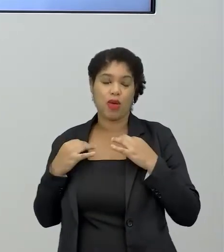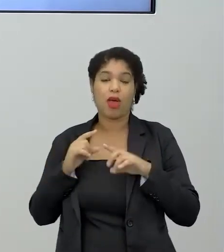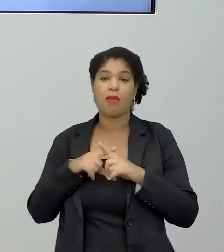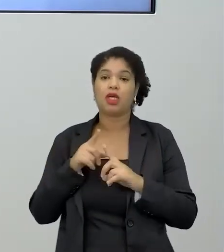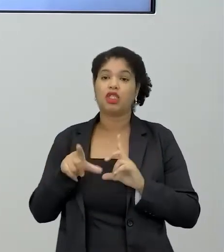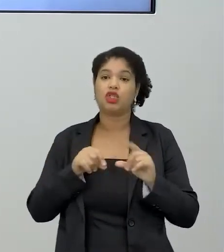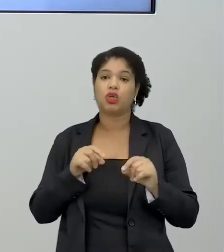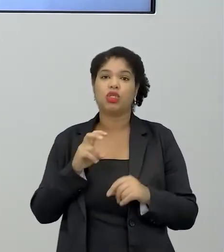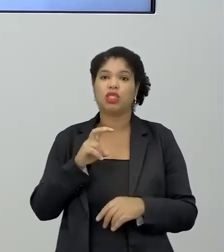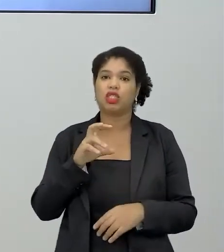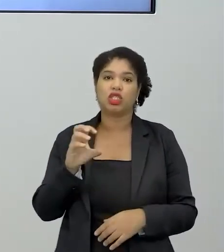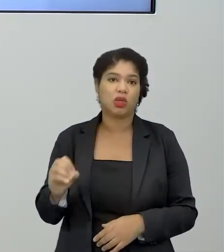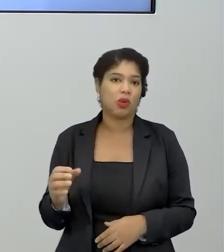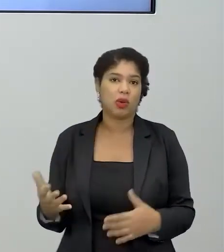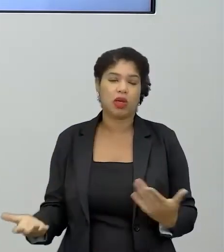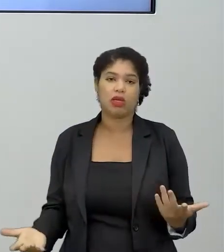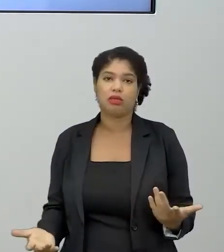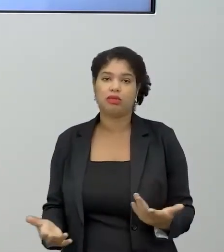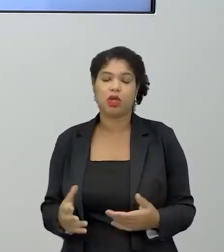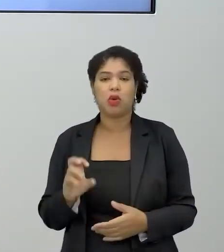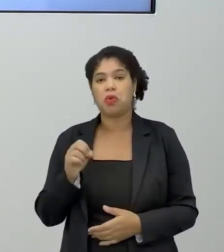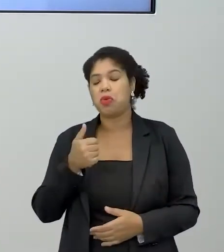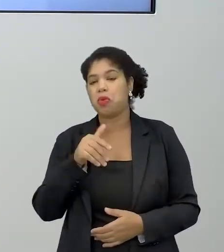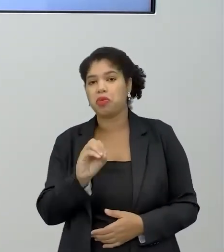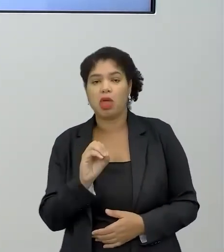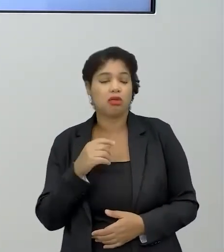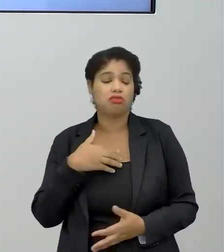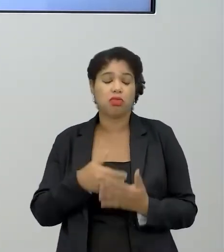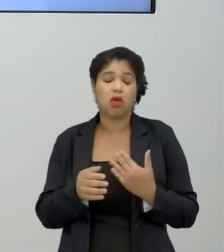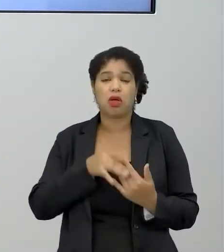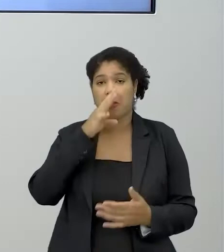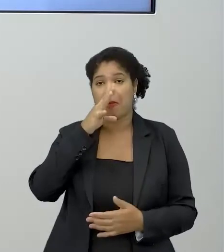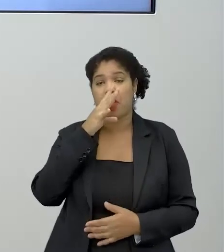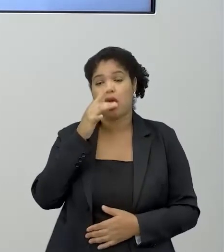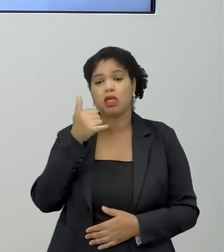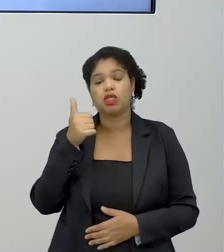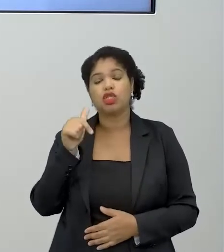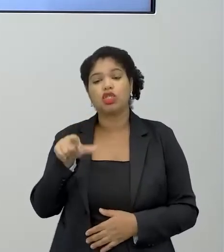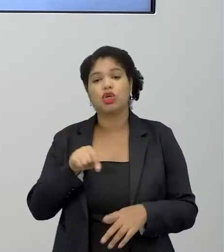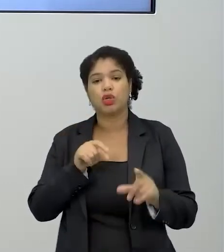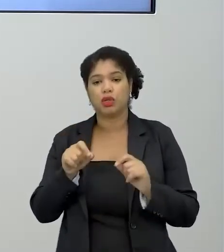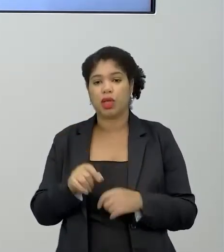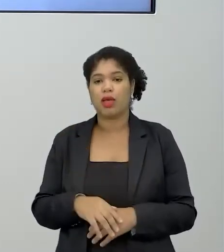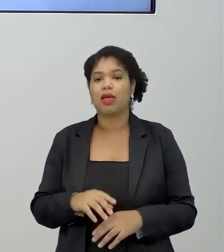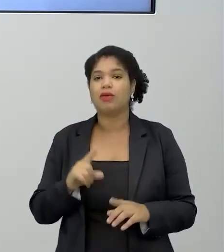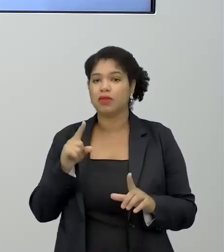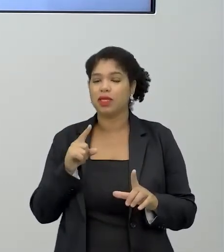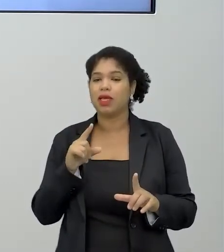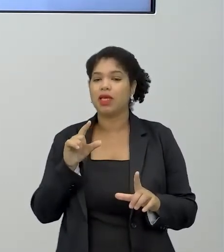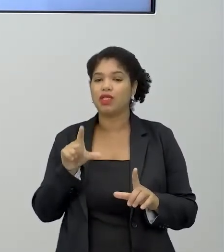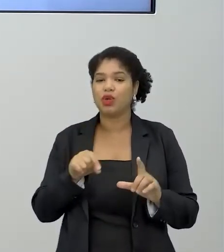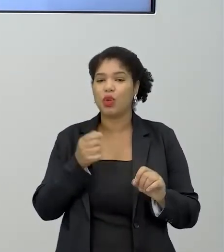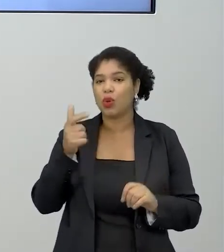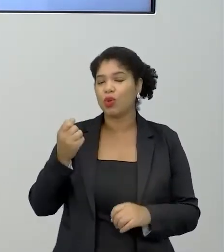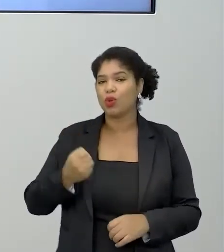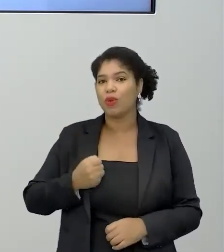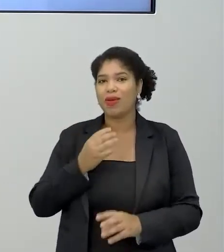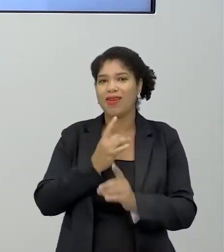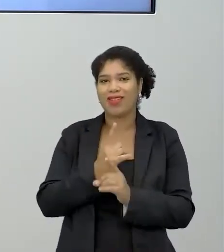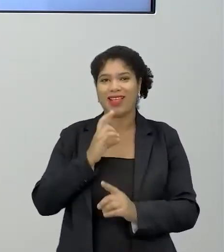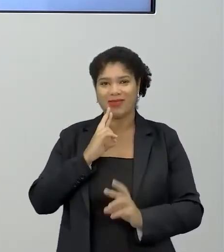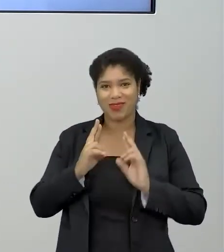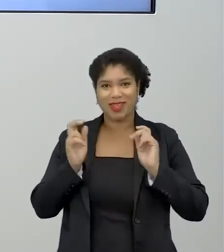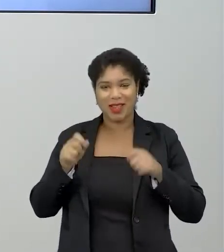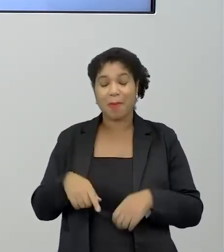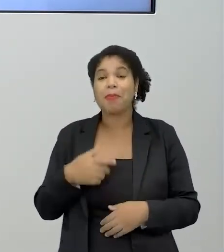ter escolhido 50, 10 camisetas, uma camiseta. Então, sempre que você escolher, você vai achar uma resposta. Então, o